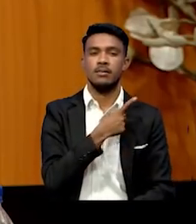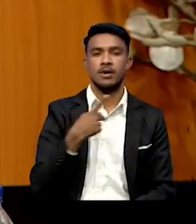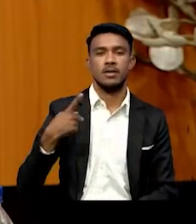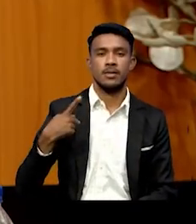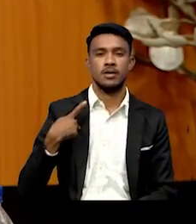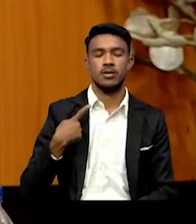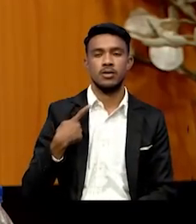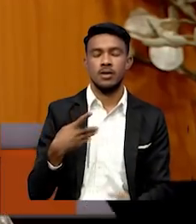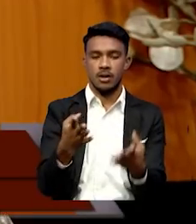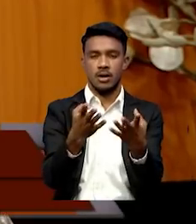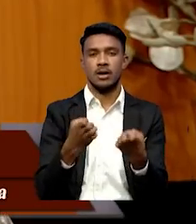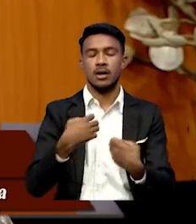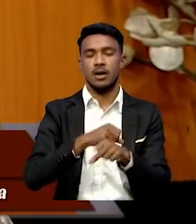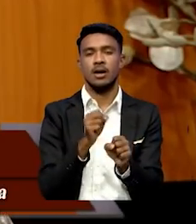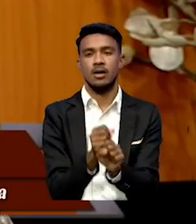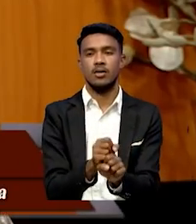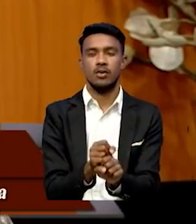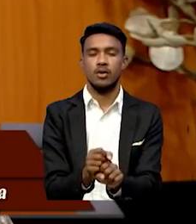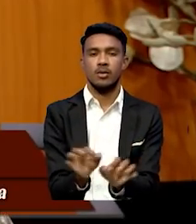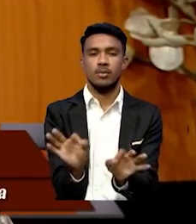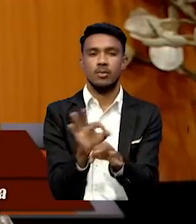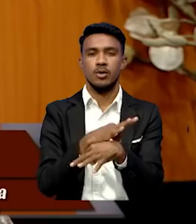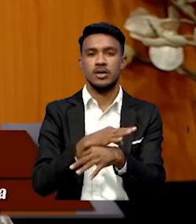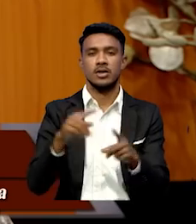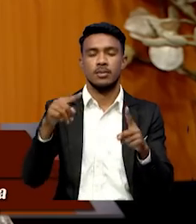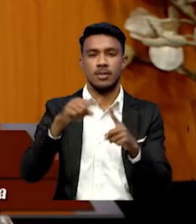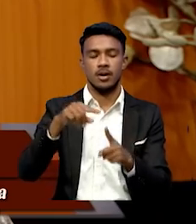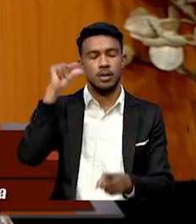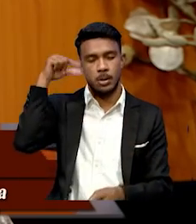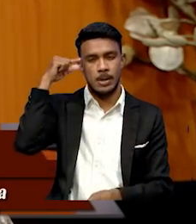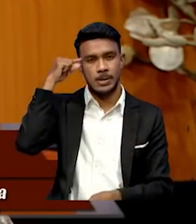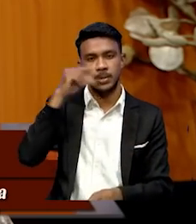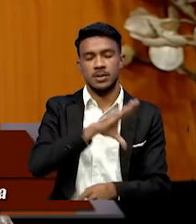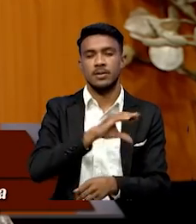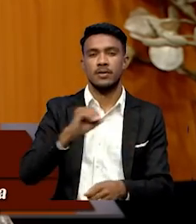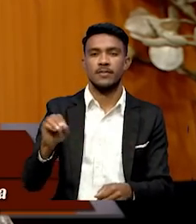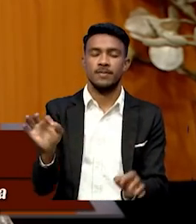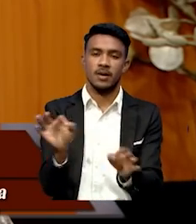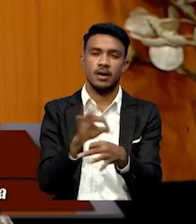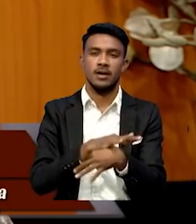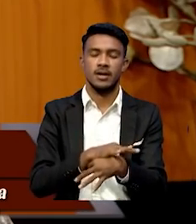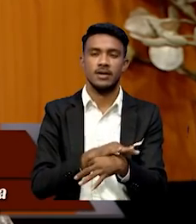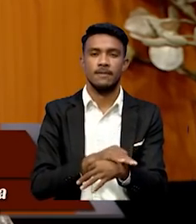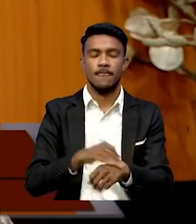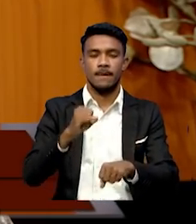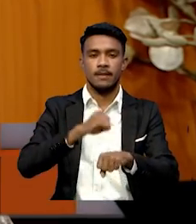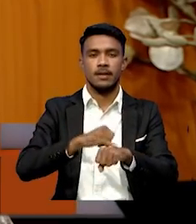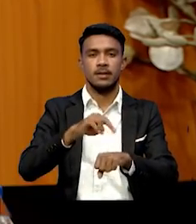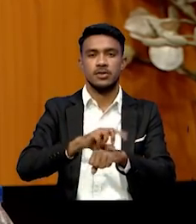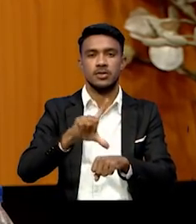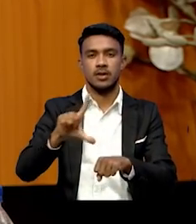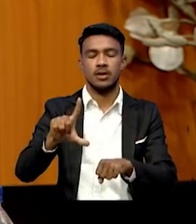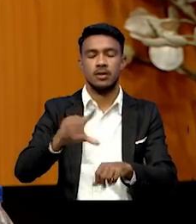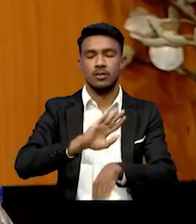Carhal mudança va governo e depois haria relações internacionais, né? Entre